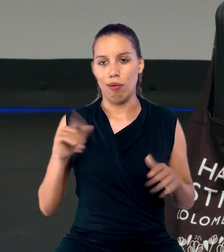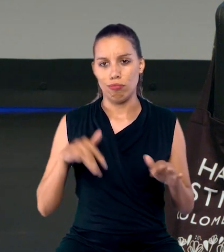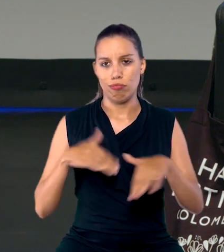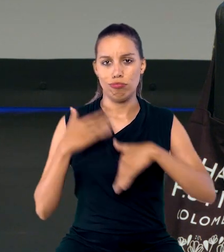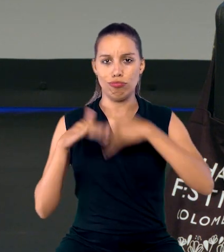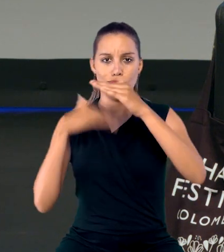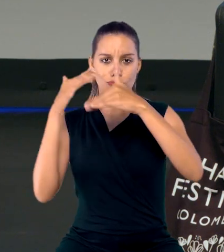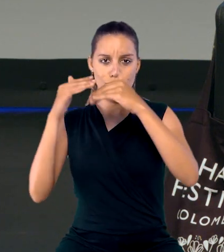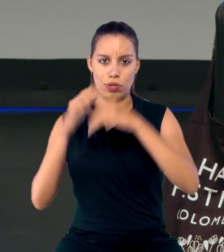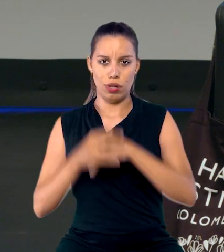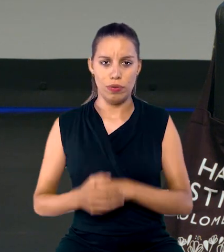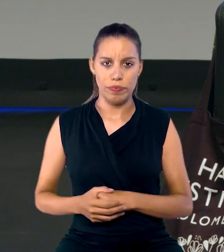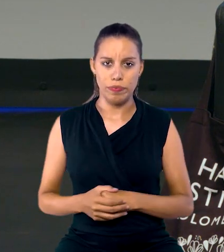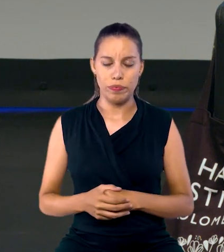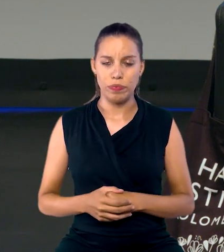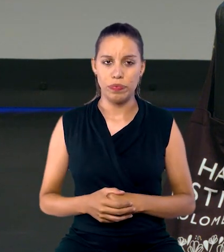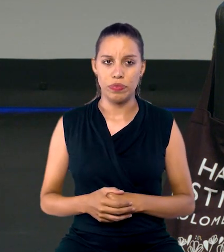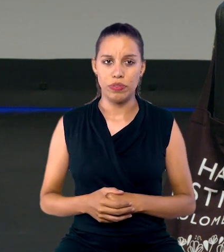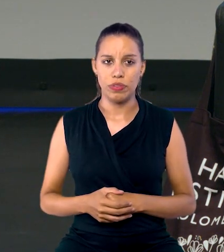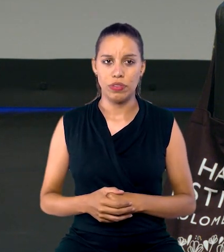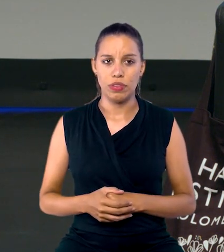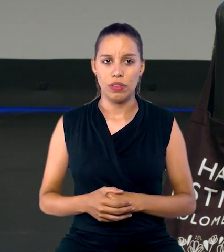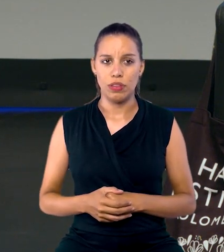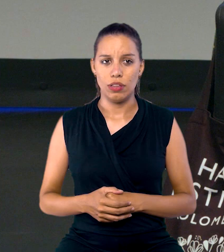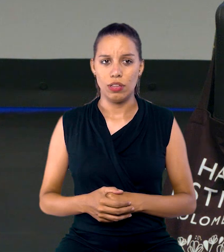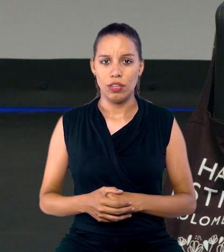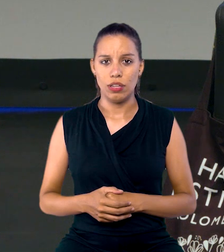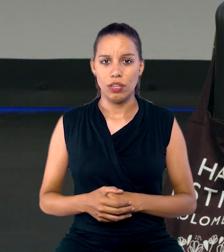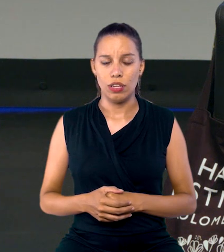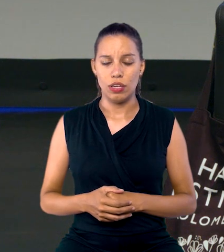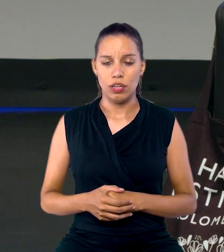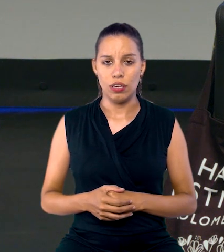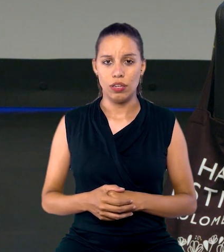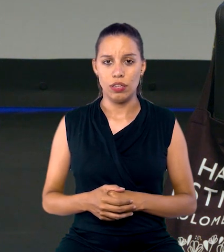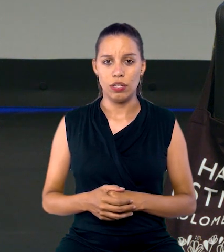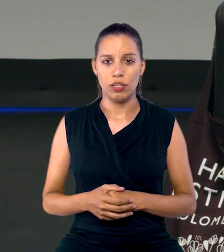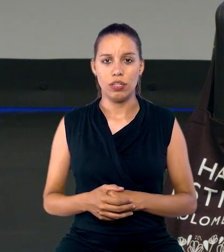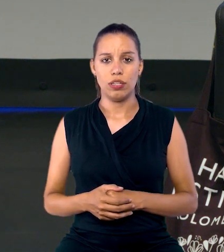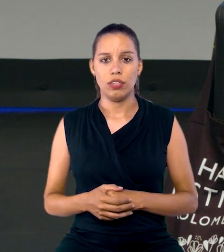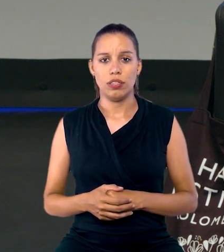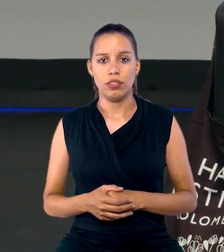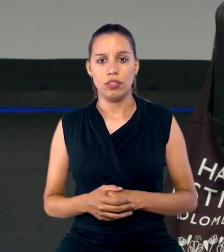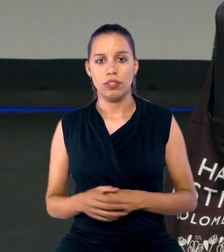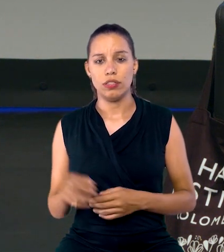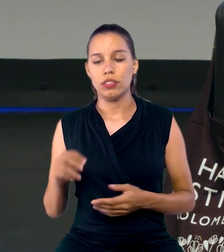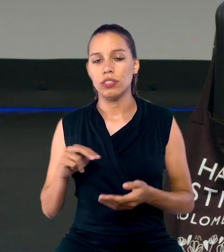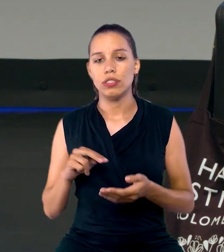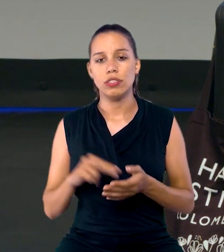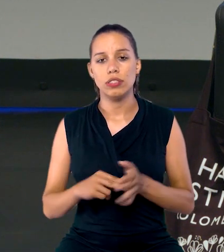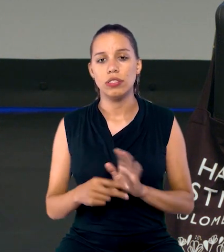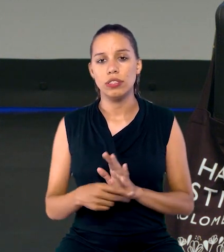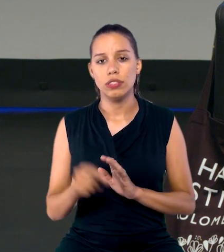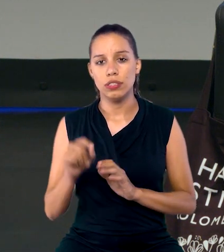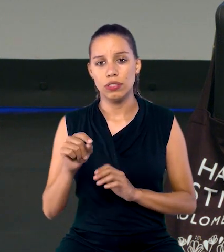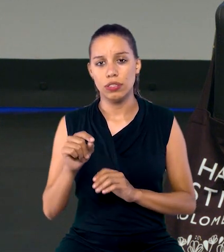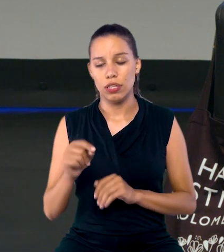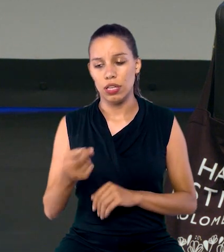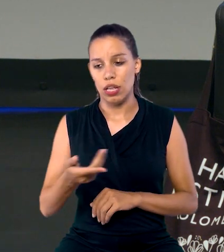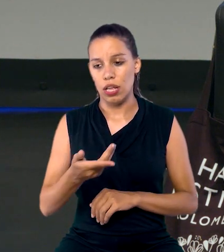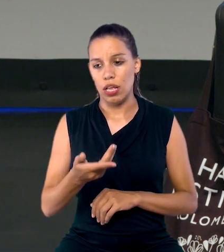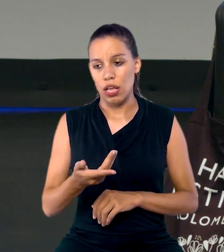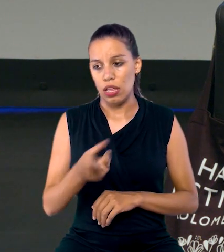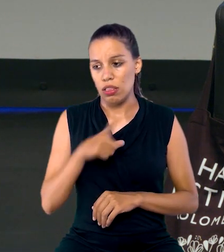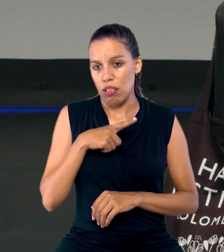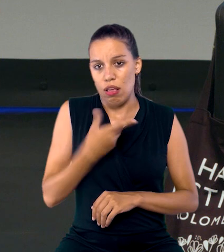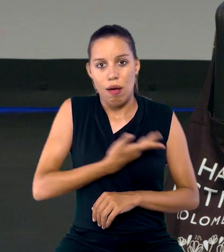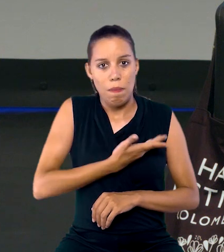de desenvolvimento, né, como Mestre Bispo, Queretiu Chapuru, vários outros lideranças têm falado, ela é uma